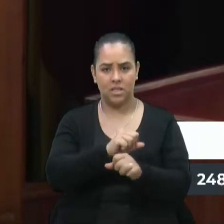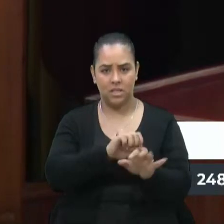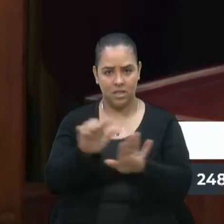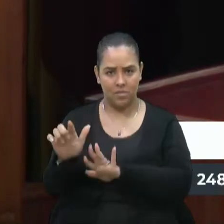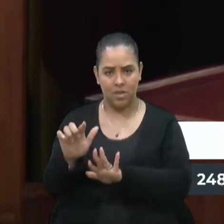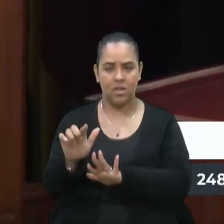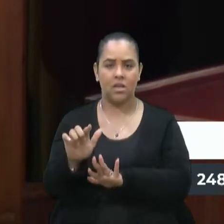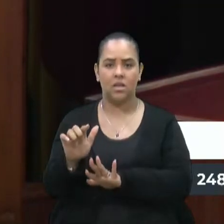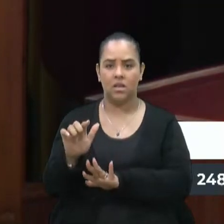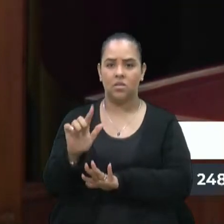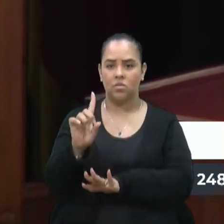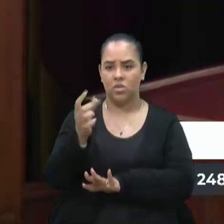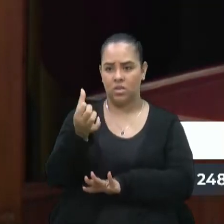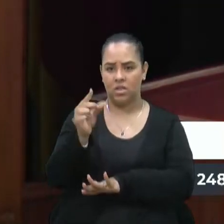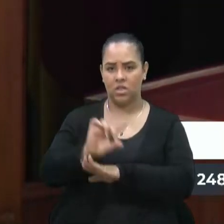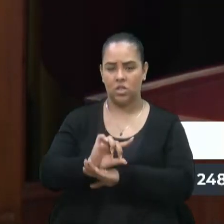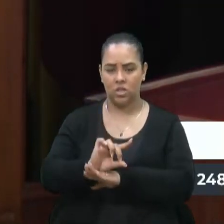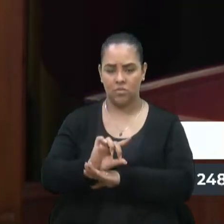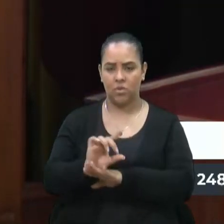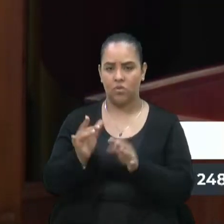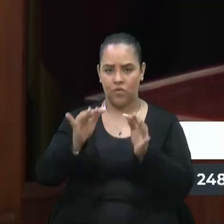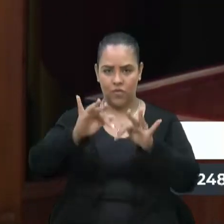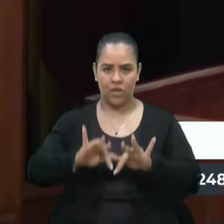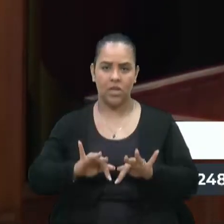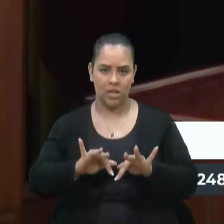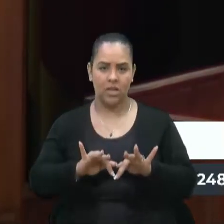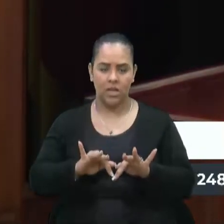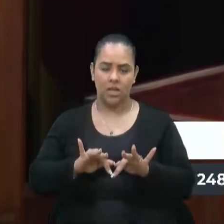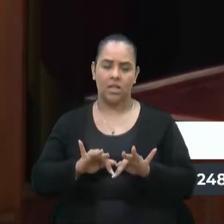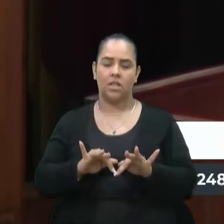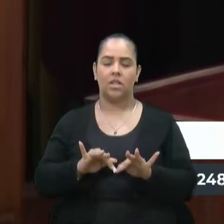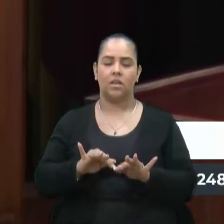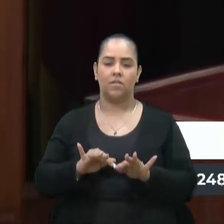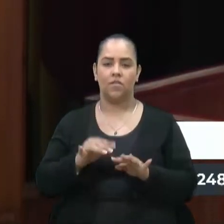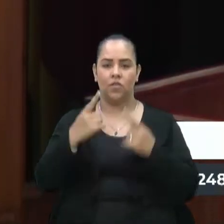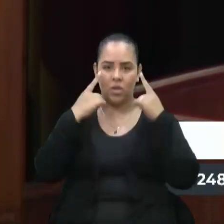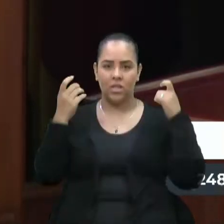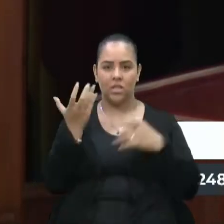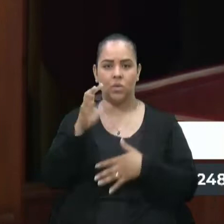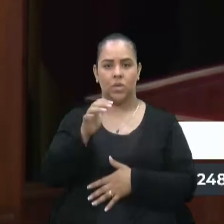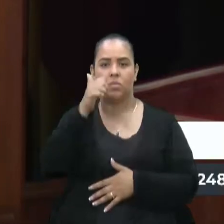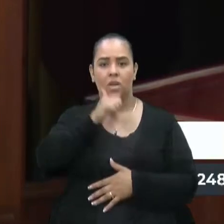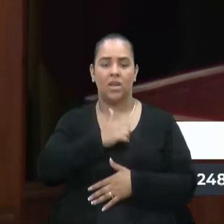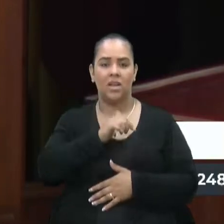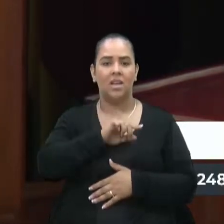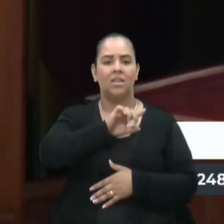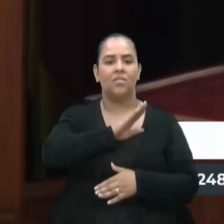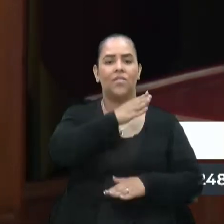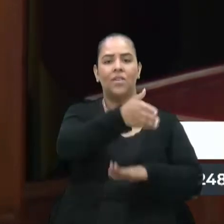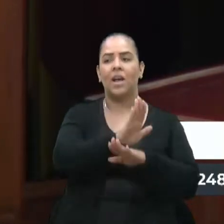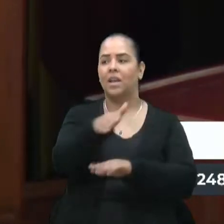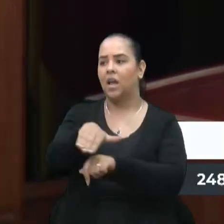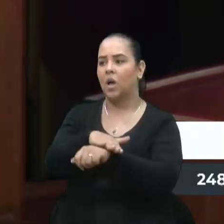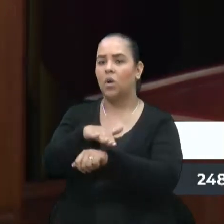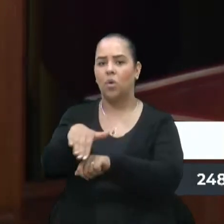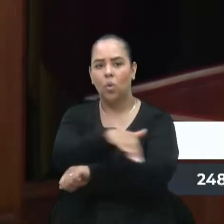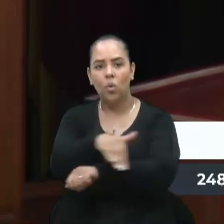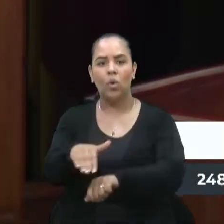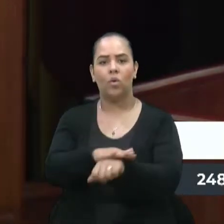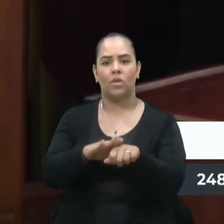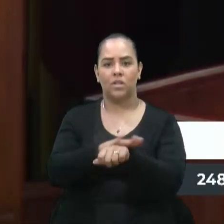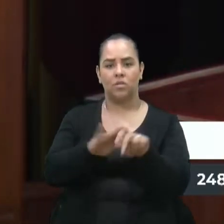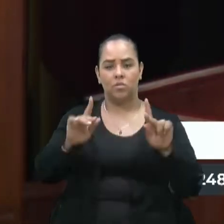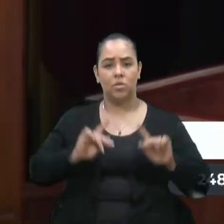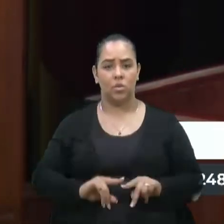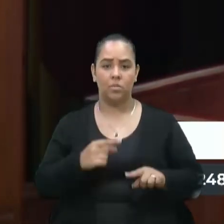dos 16 dias de ativismo pelo fim da violência contra a mulher, ir na rua, entregar material, conversar com as pessoas, porque